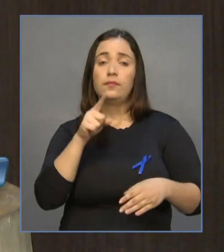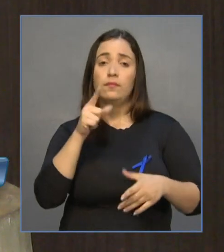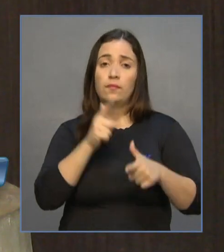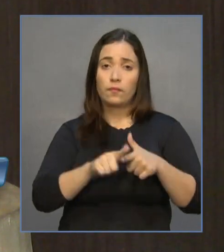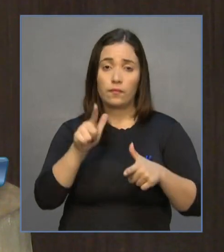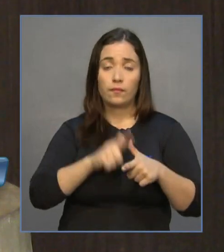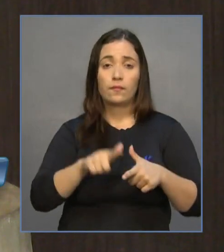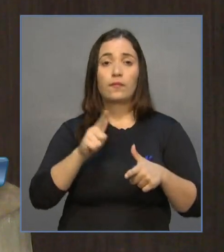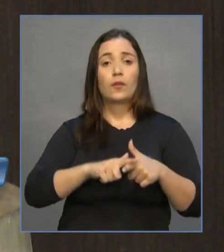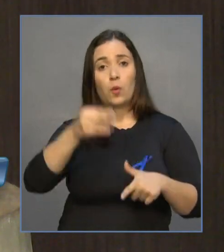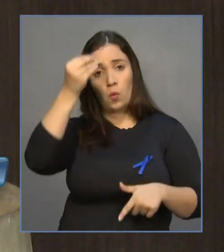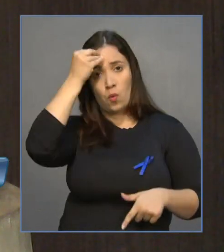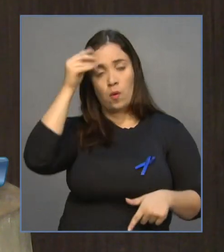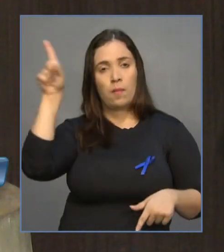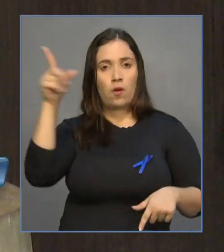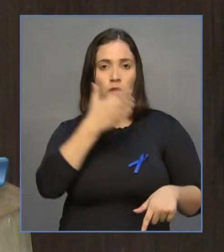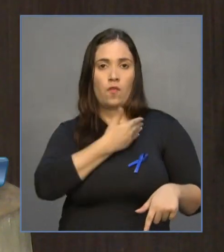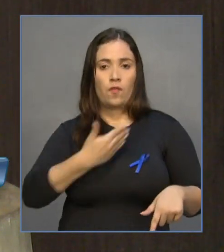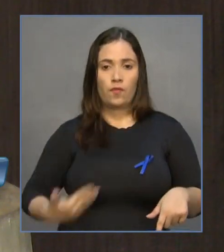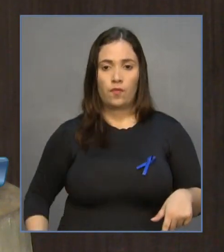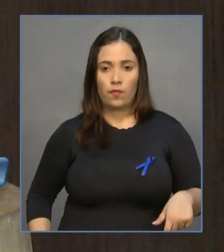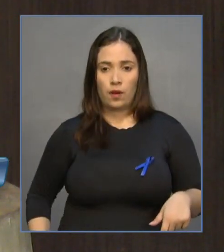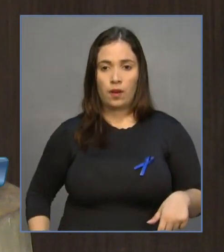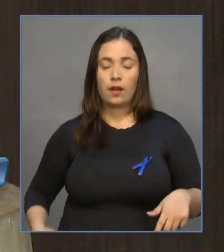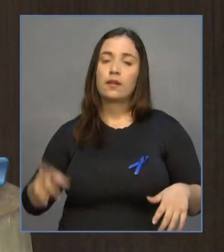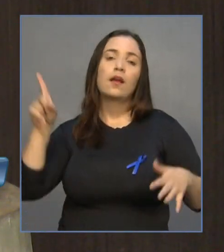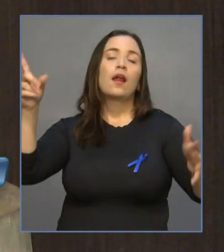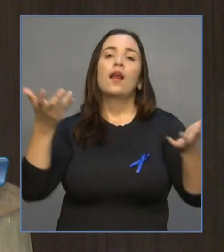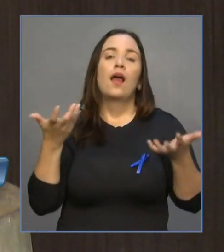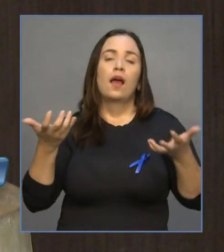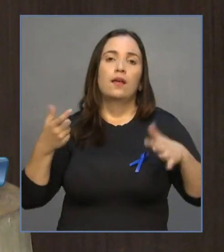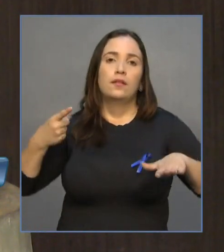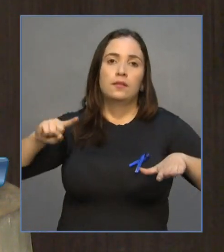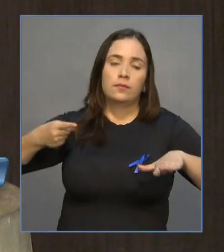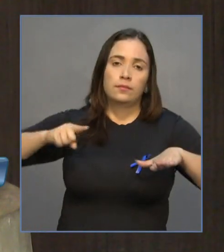pelo governo do Estado quando resolve extrair a água